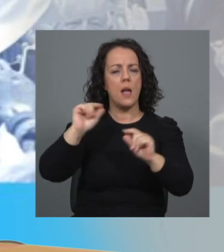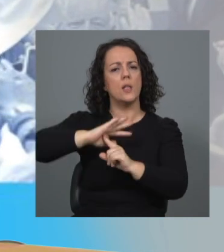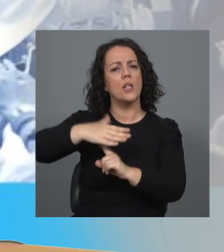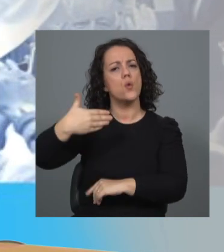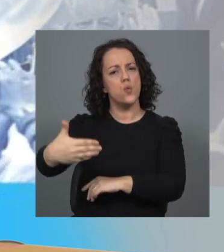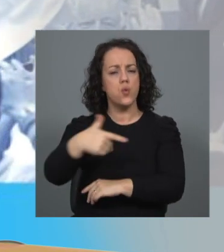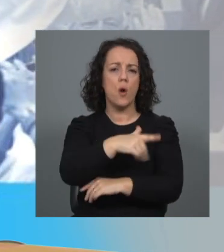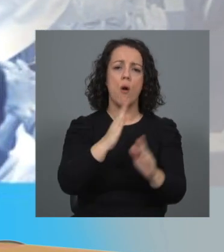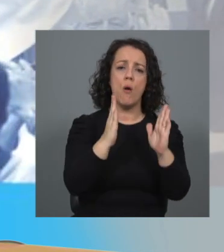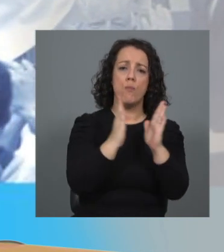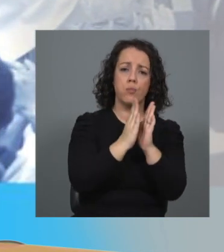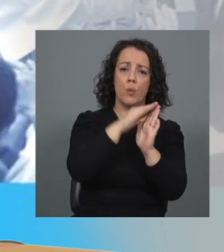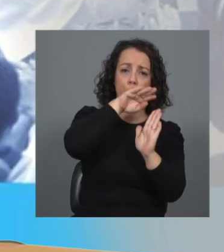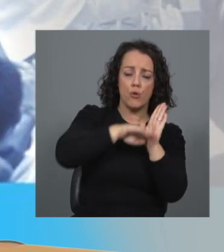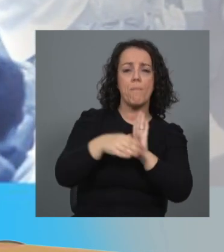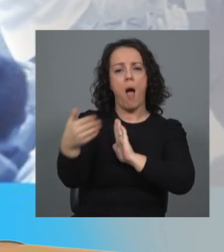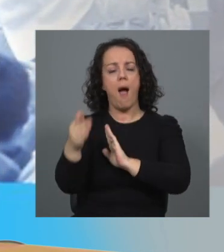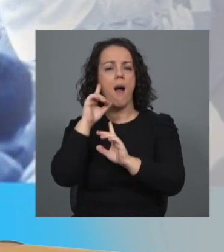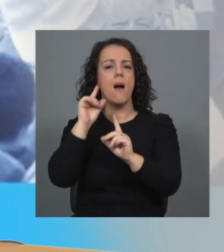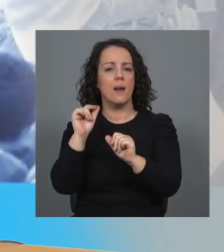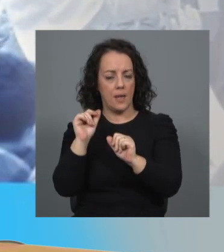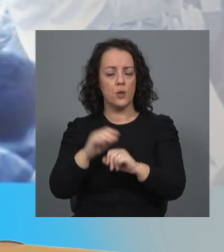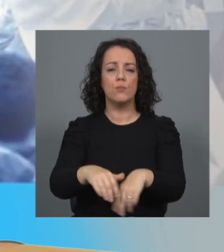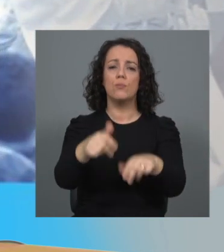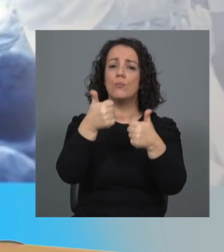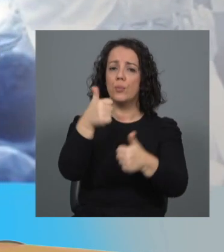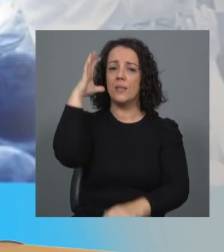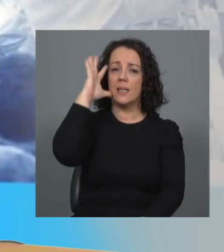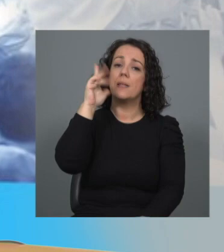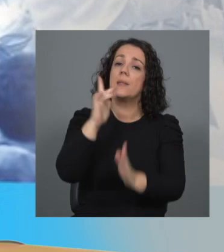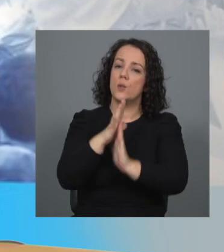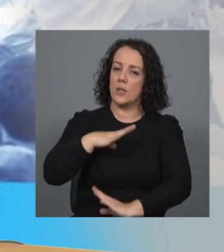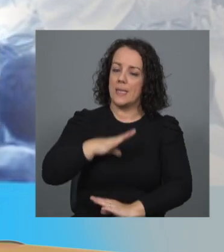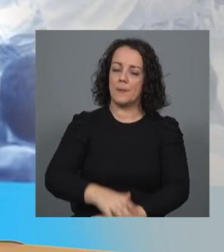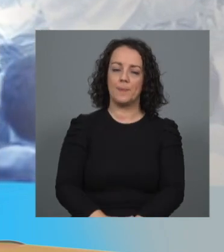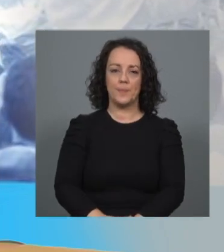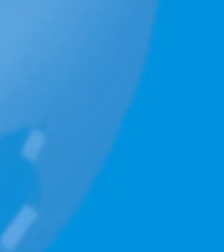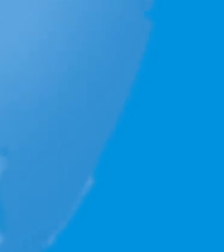edição rádio do programa Eclésia. Tenha então uma muito boa tarde, até amanhã, se Deus quiser.